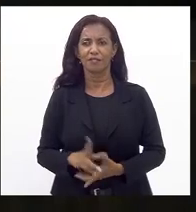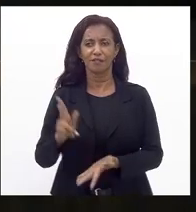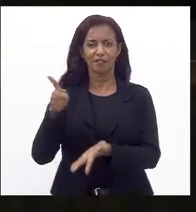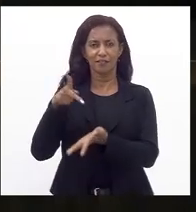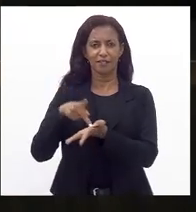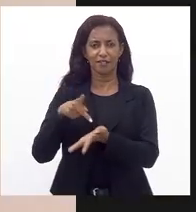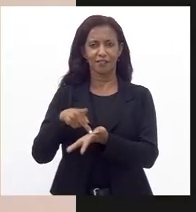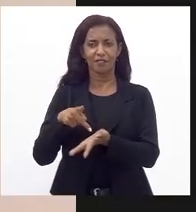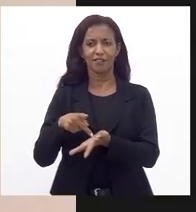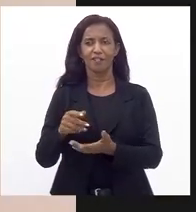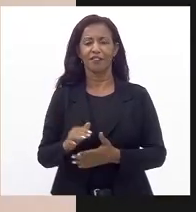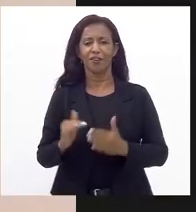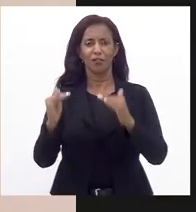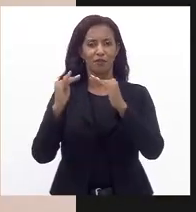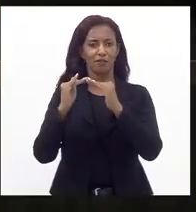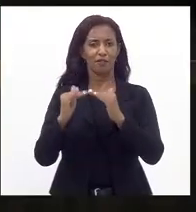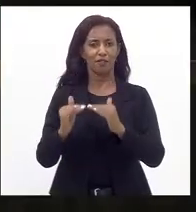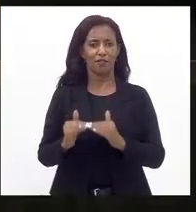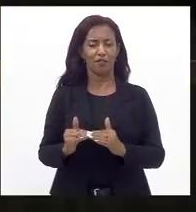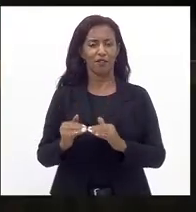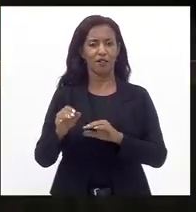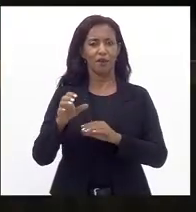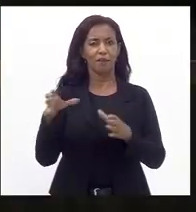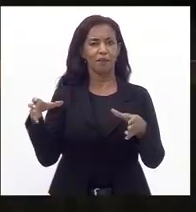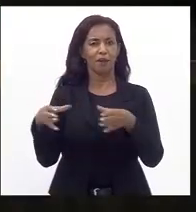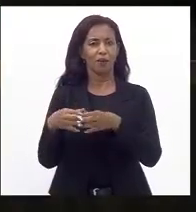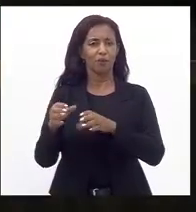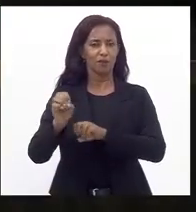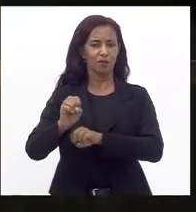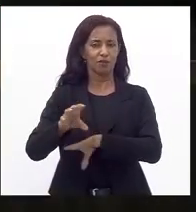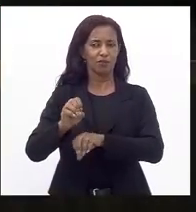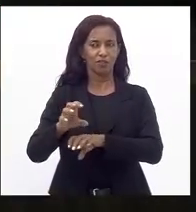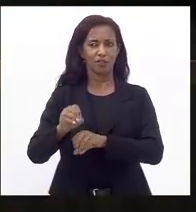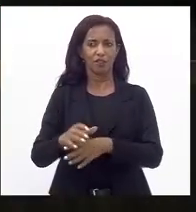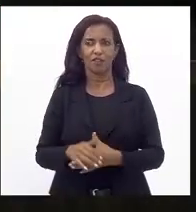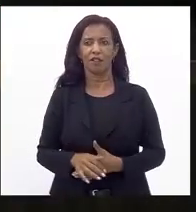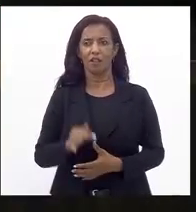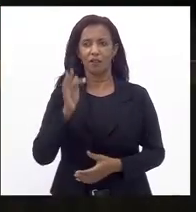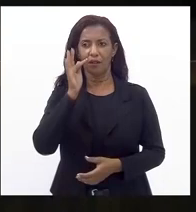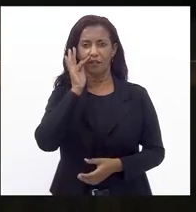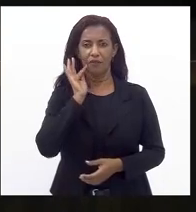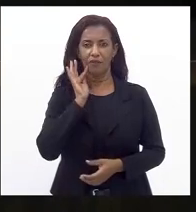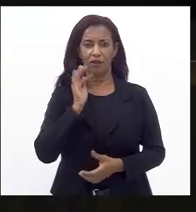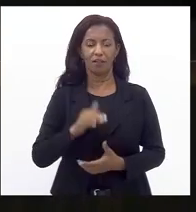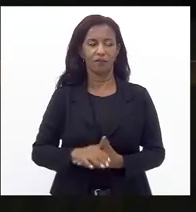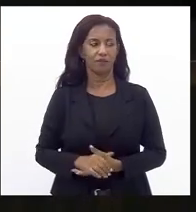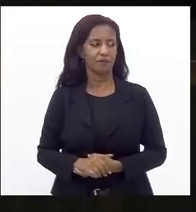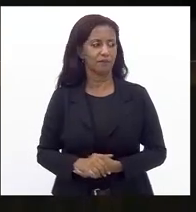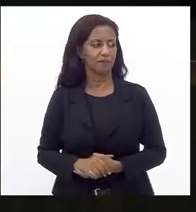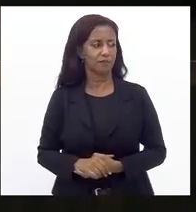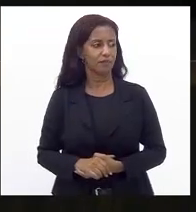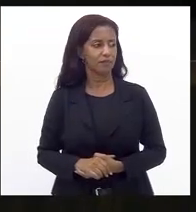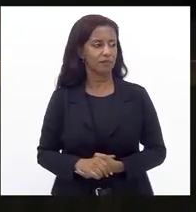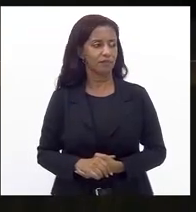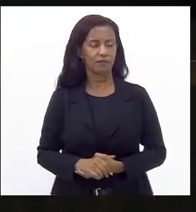seu presidente da Comissão de educação Obrigado Deputado Deputado Flávio serafini